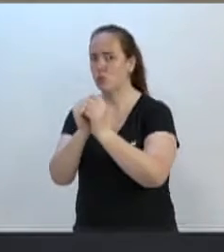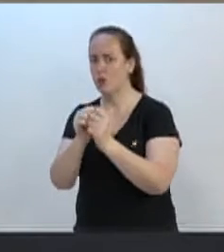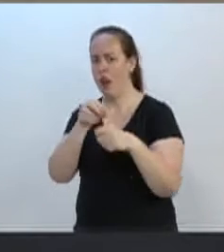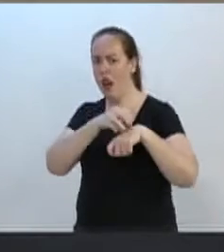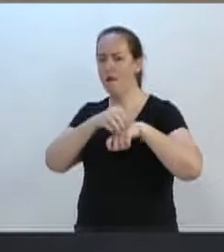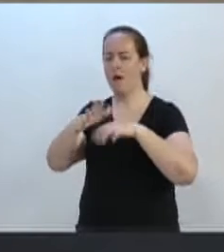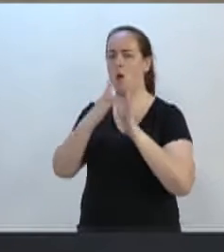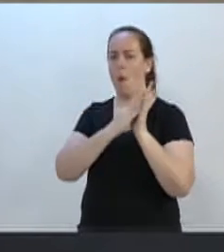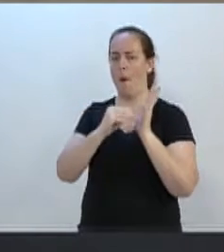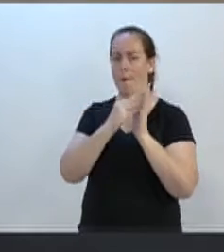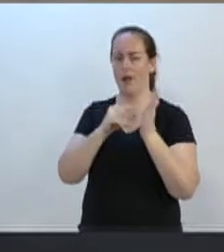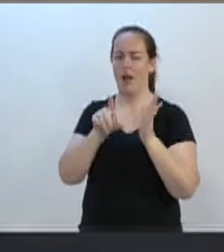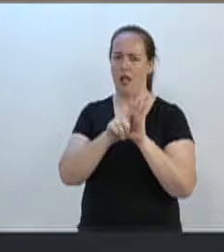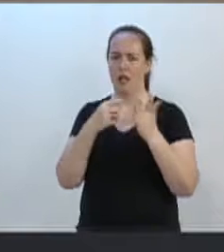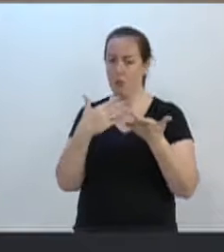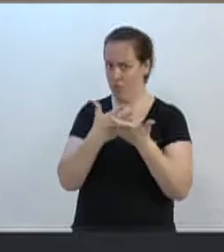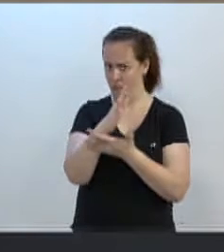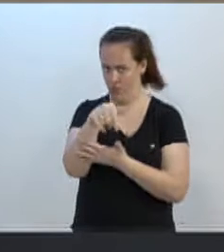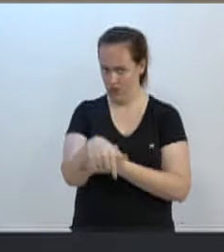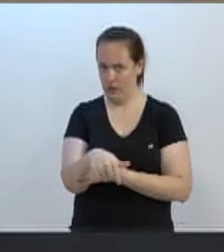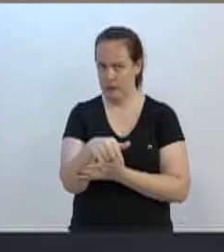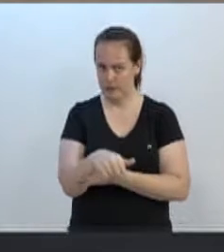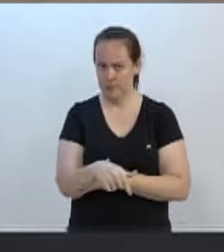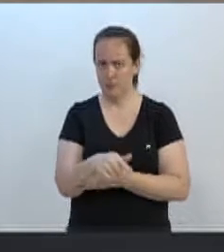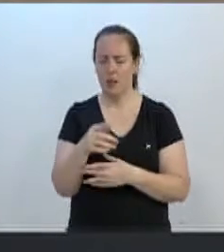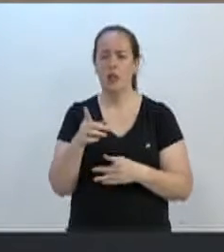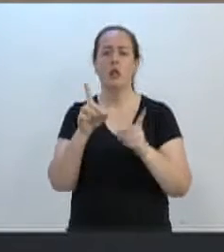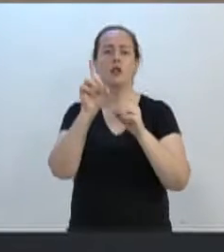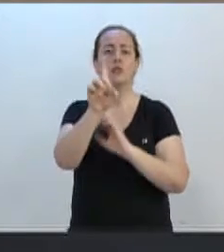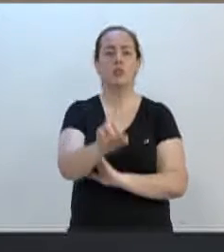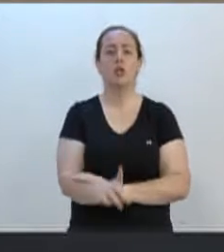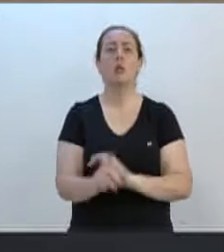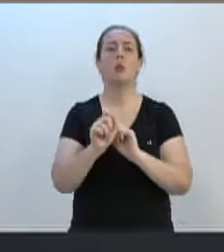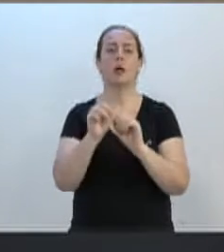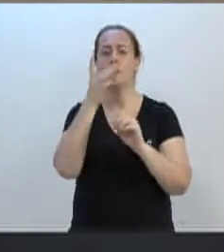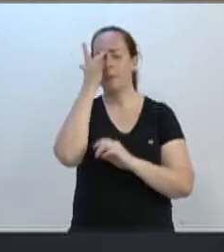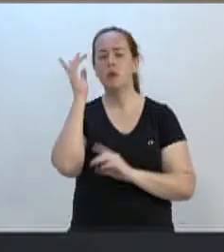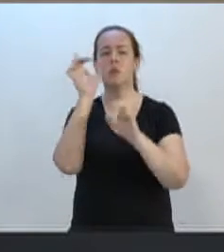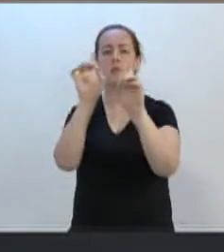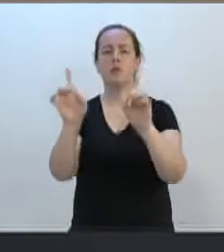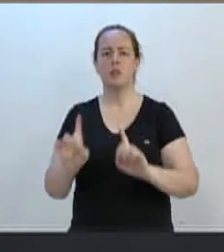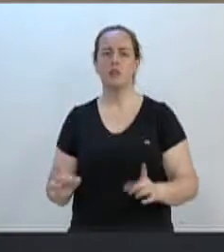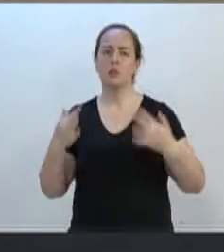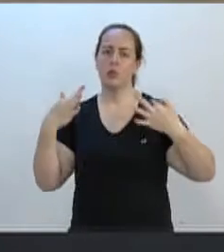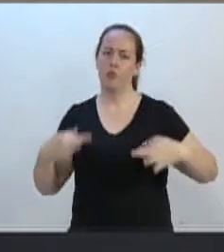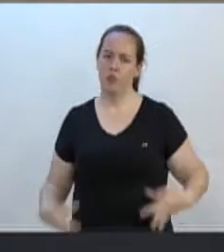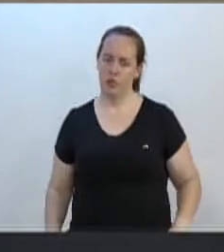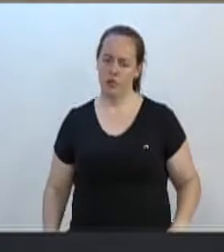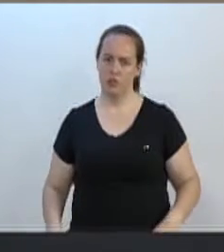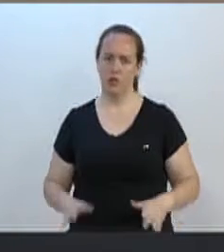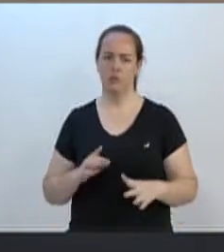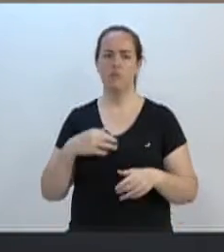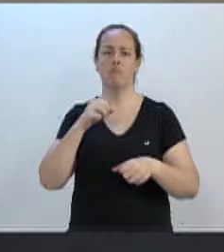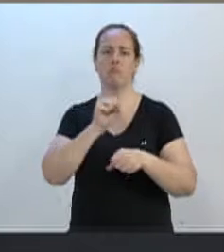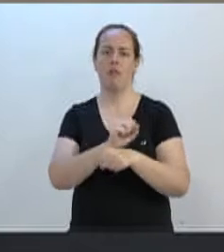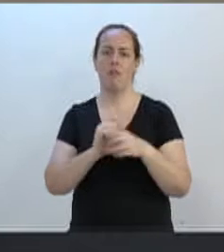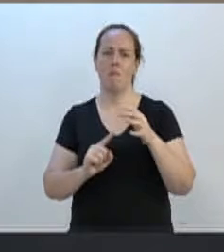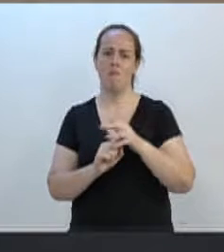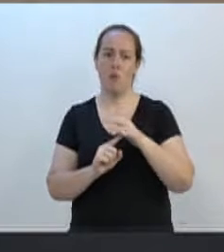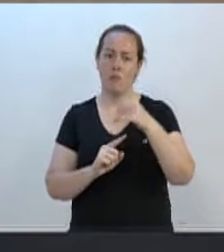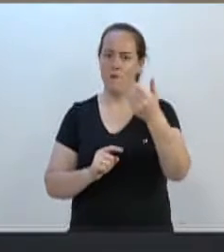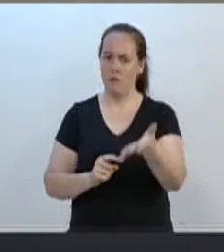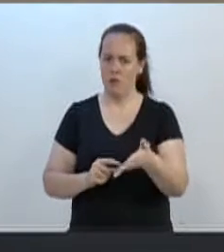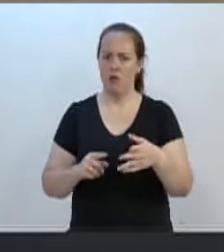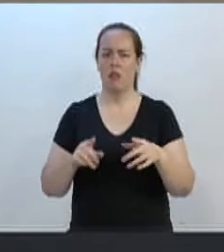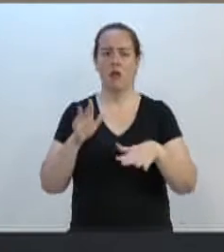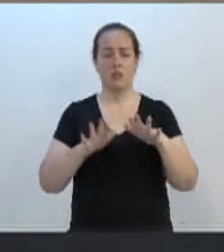desta lei que foi aprovada aqui nesta Casa Legislativa, onde dá o direito também da pessoa com deficiência física parar, porque tem muitos motoristas que querem o fazer e